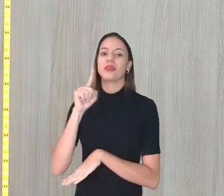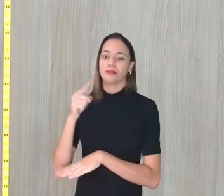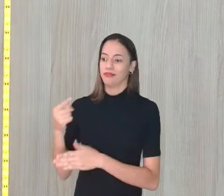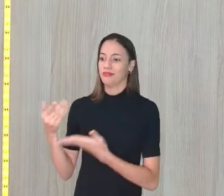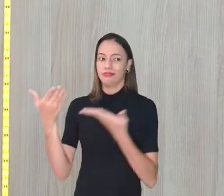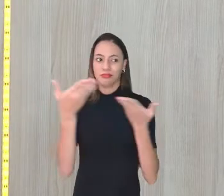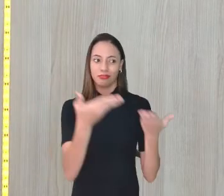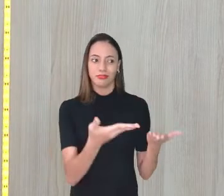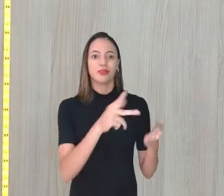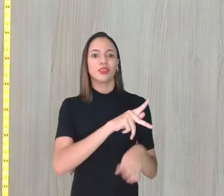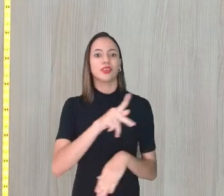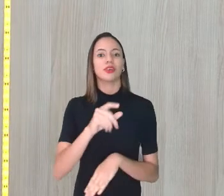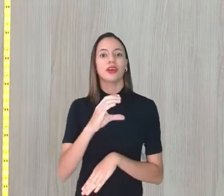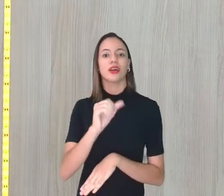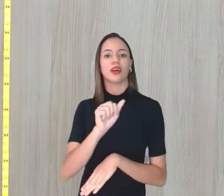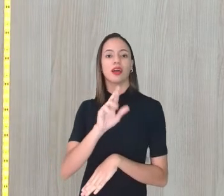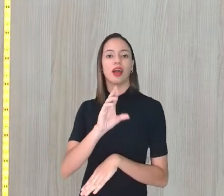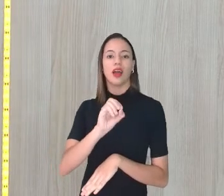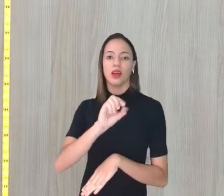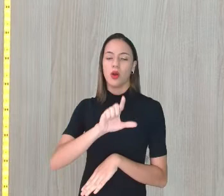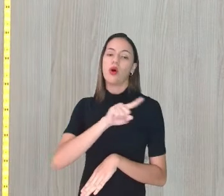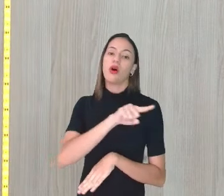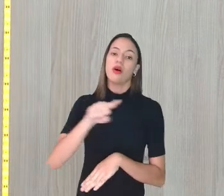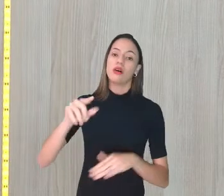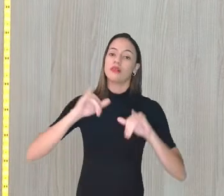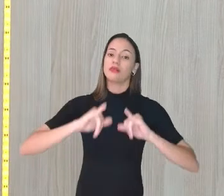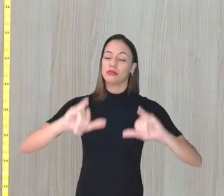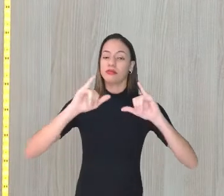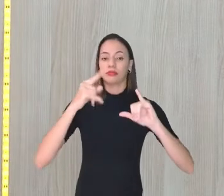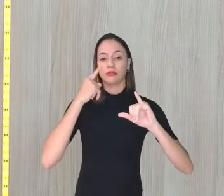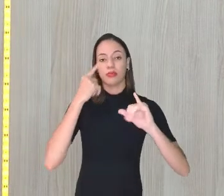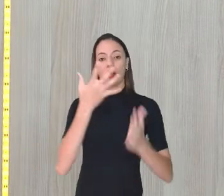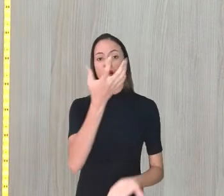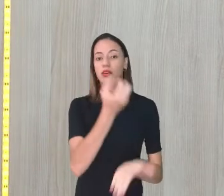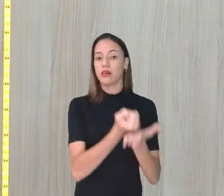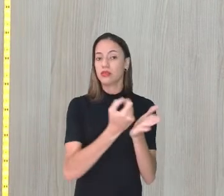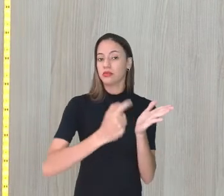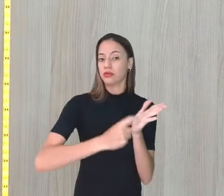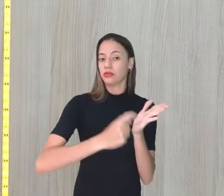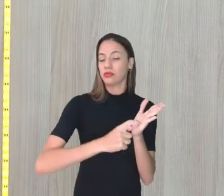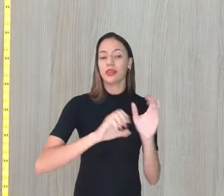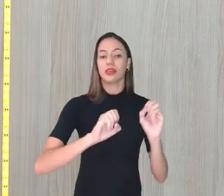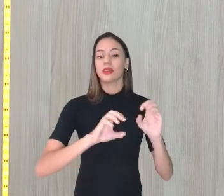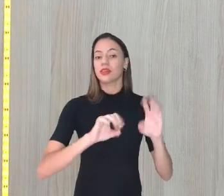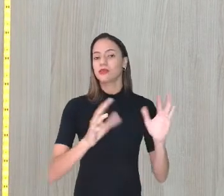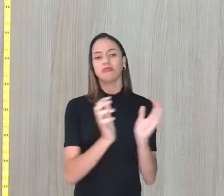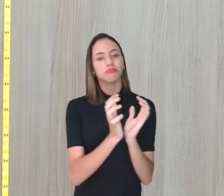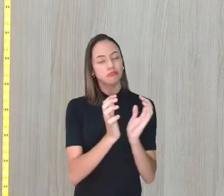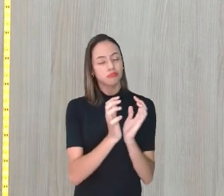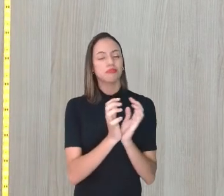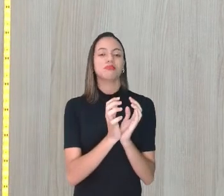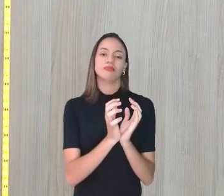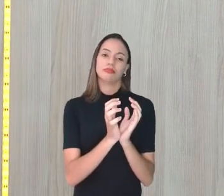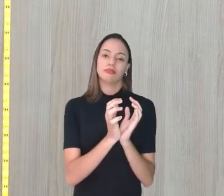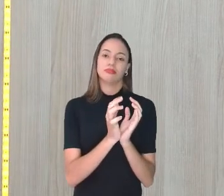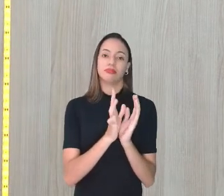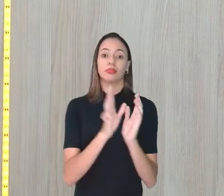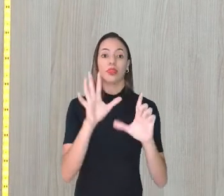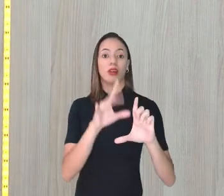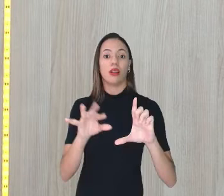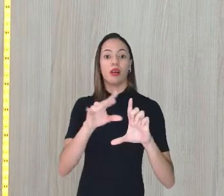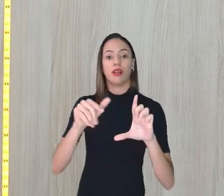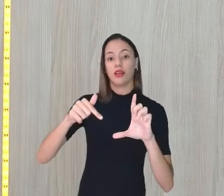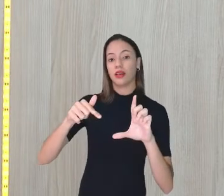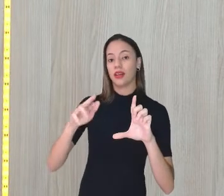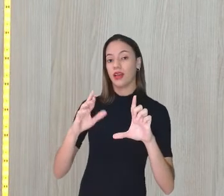professora Carol, eu quero informar vocês que vocês podem baixar o aplicativo do Educa Recife. Os QR Codes, olha aí,